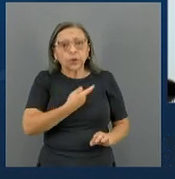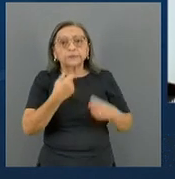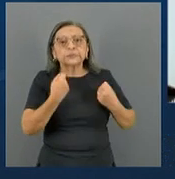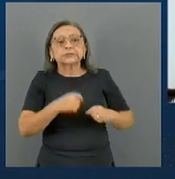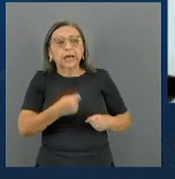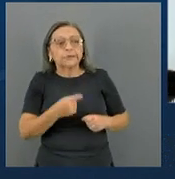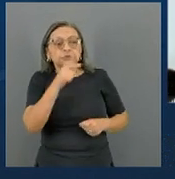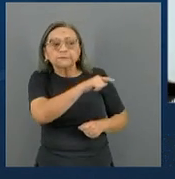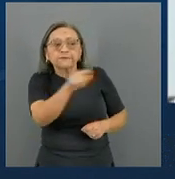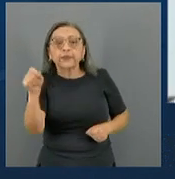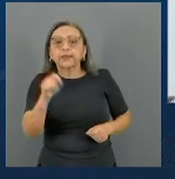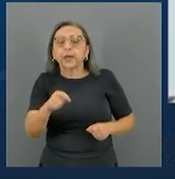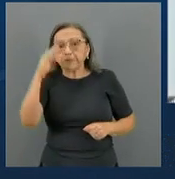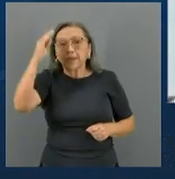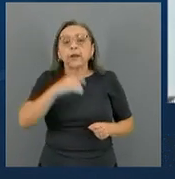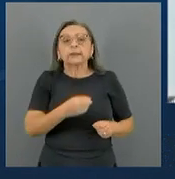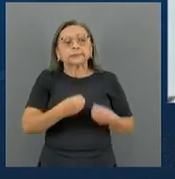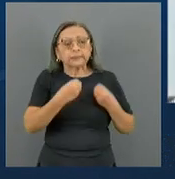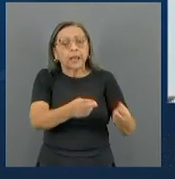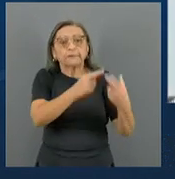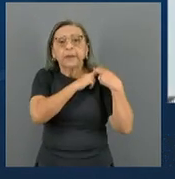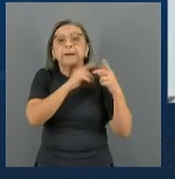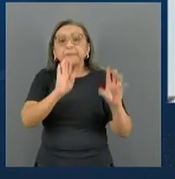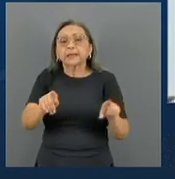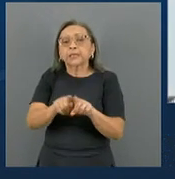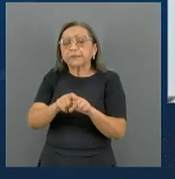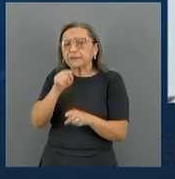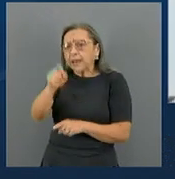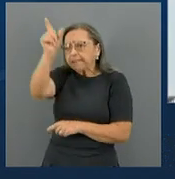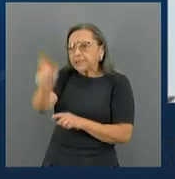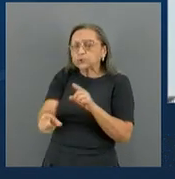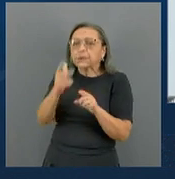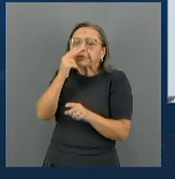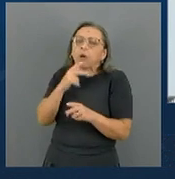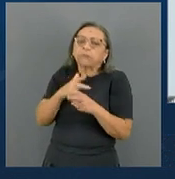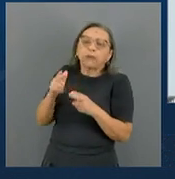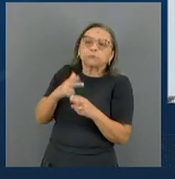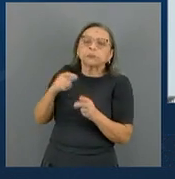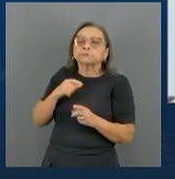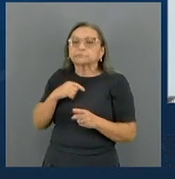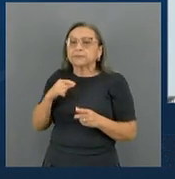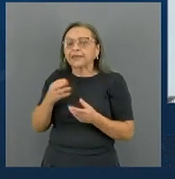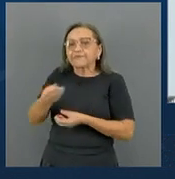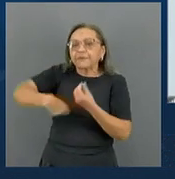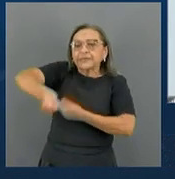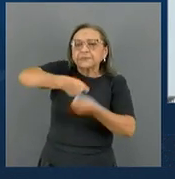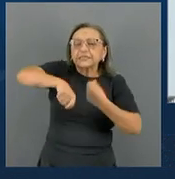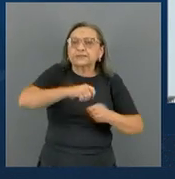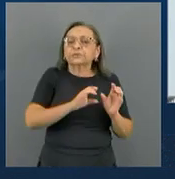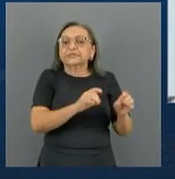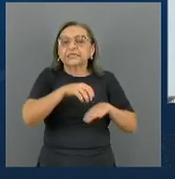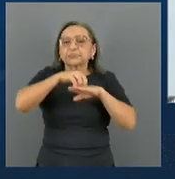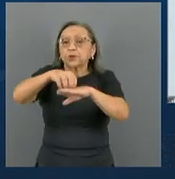os principais, mas não podemos afastar a responsabilidade dessas pessoas que praticam esses crimes, que viabilizam o transporte